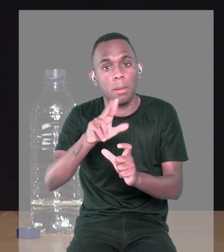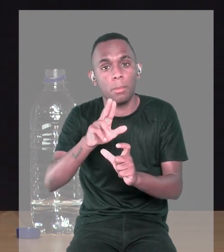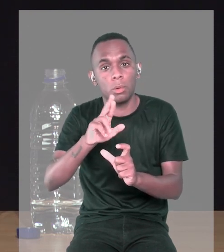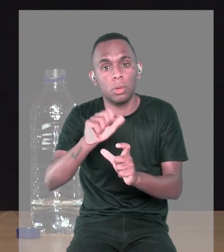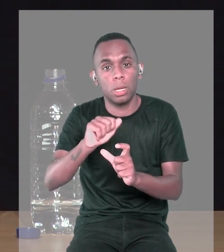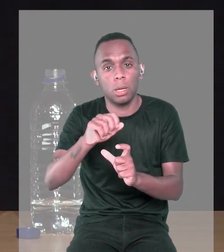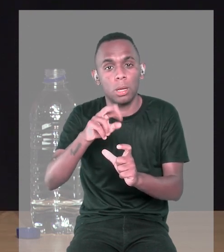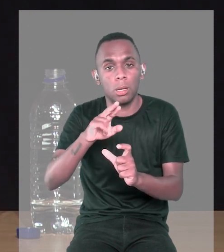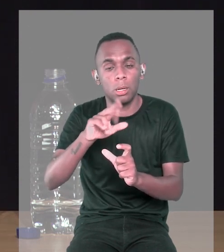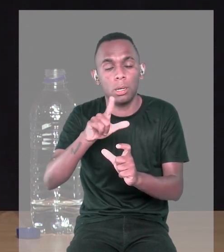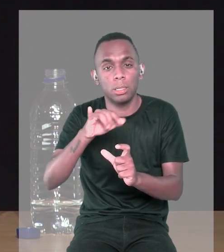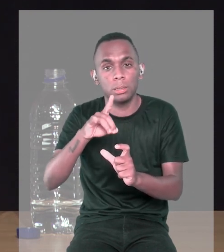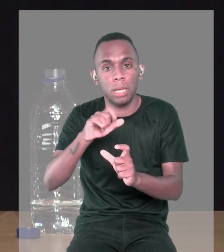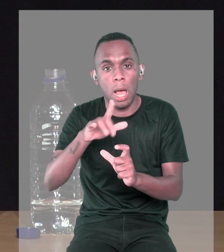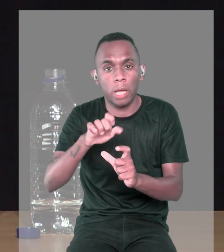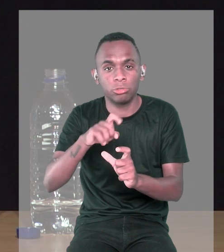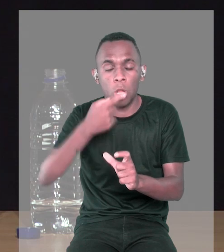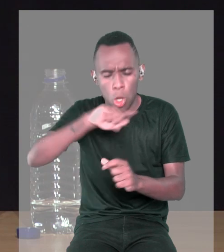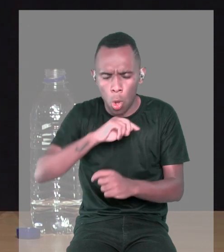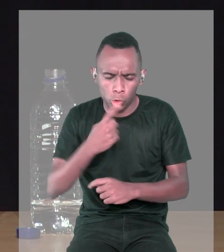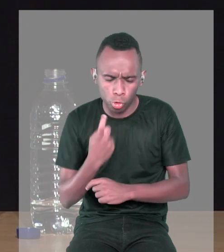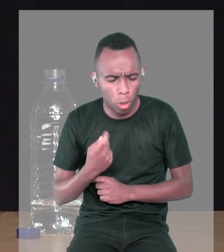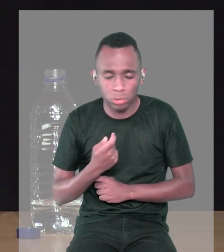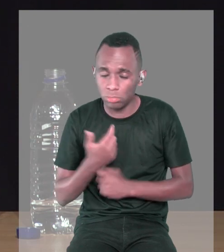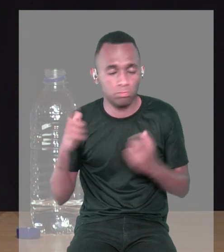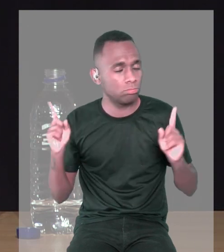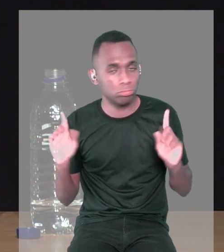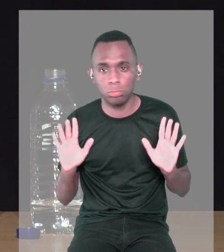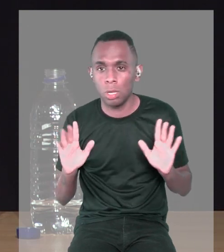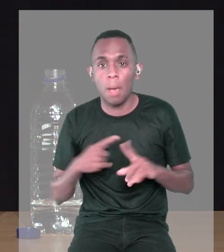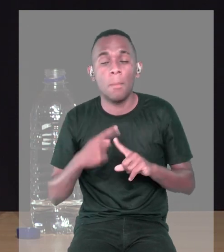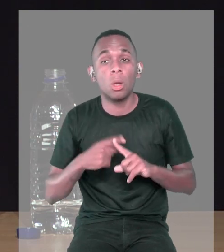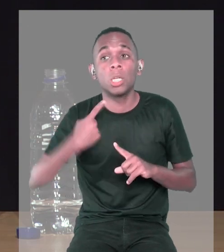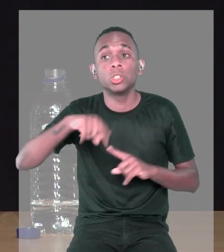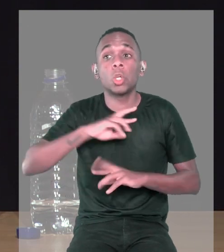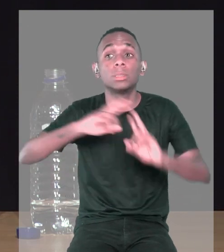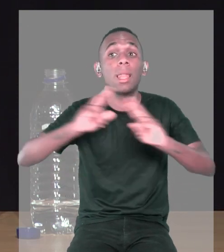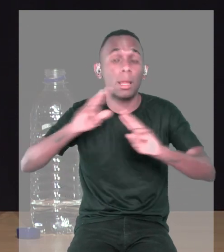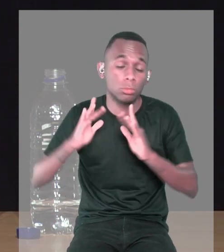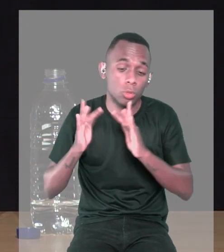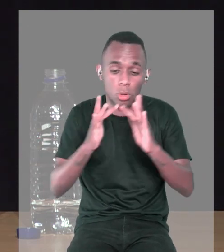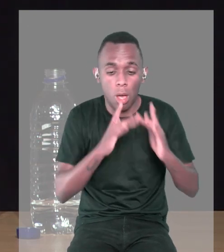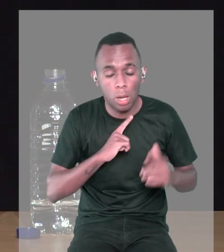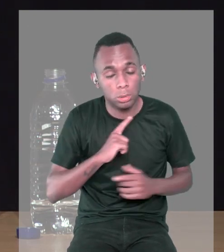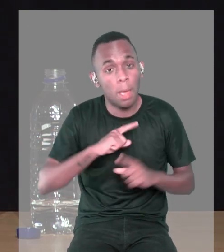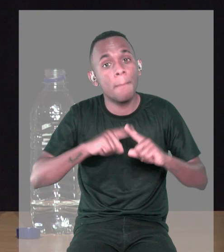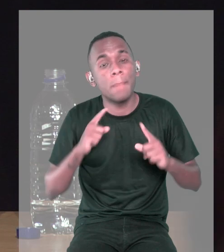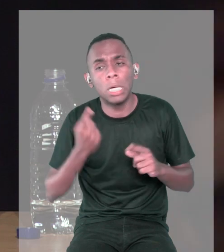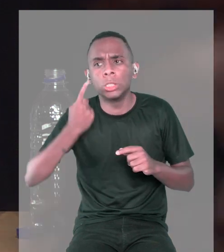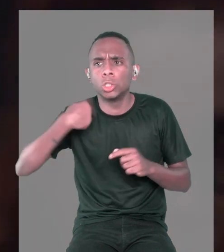porque somos em relação com os outros, mas não estamos juntos como coletividade, porque coletividade pode ser muito